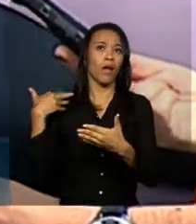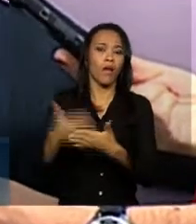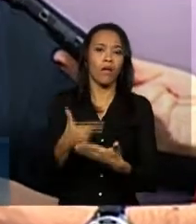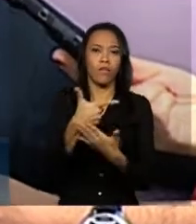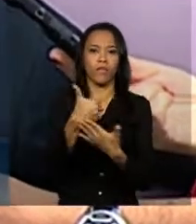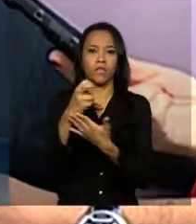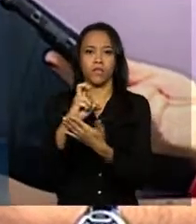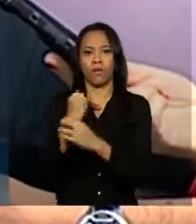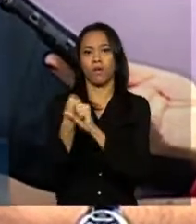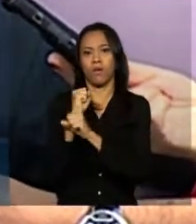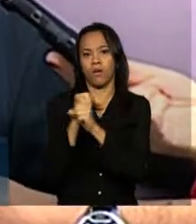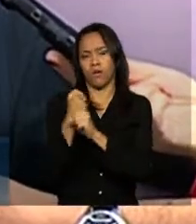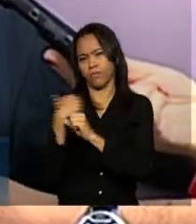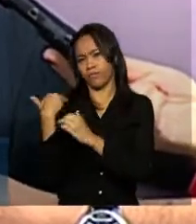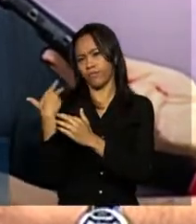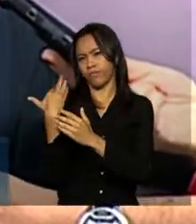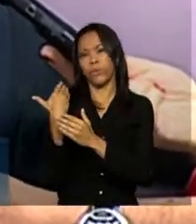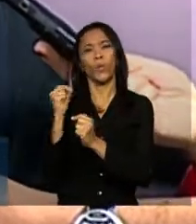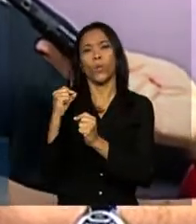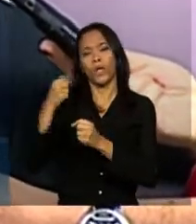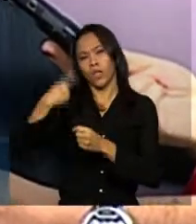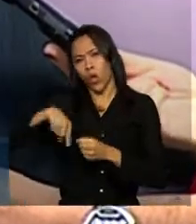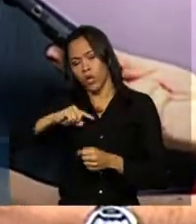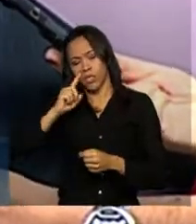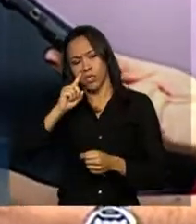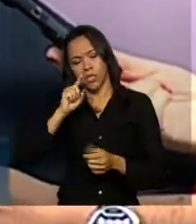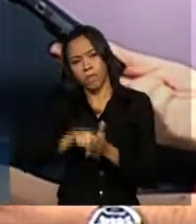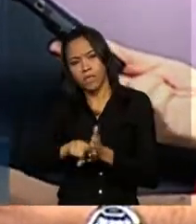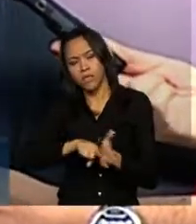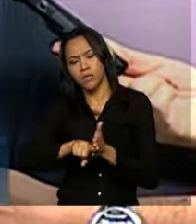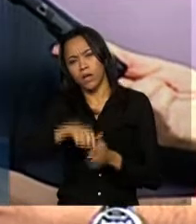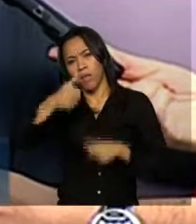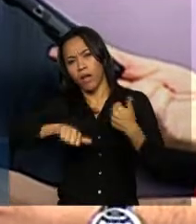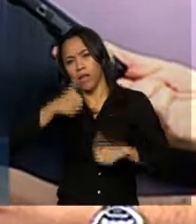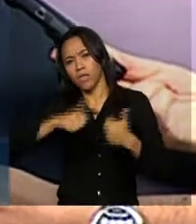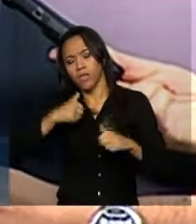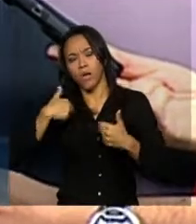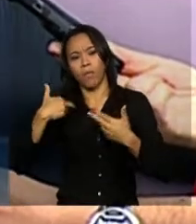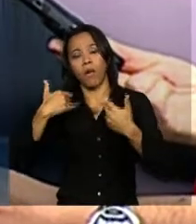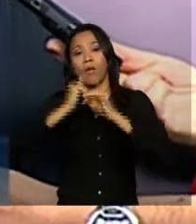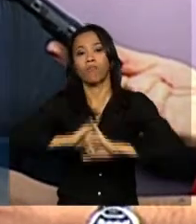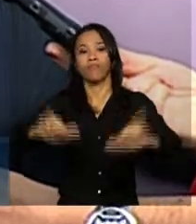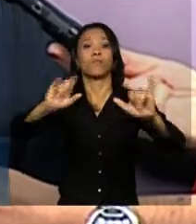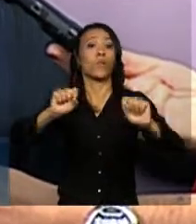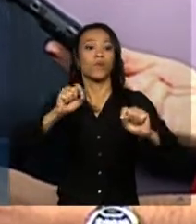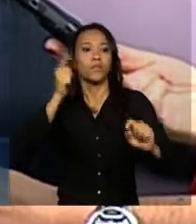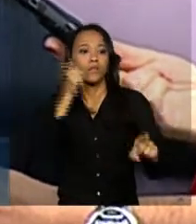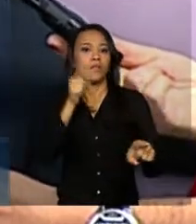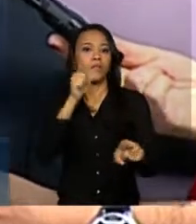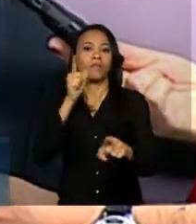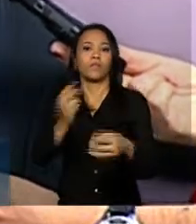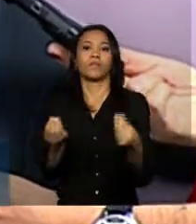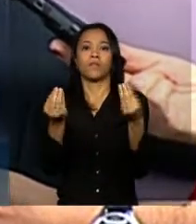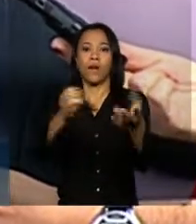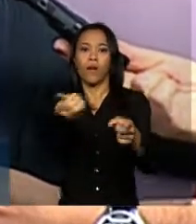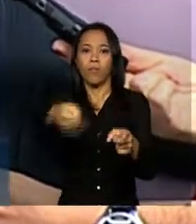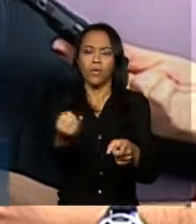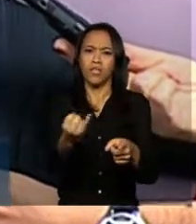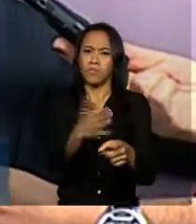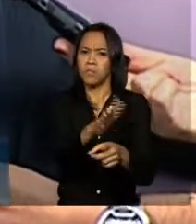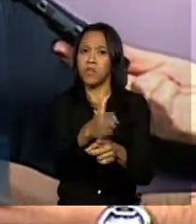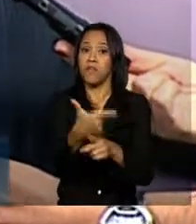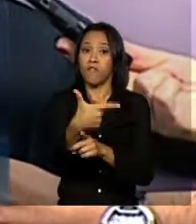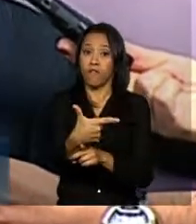anos, desde o levantamento que nós fizemos, nós geramos aí a oportunidade de 20